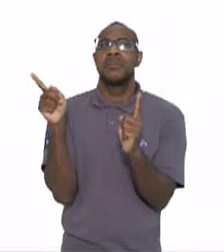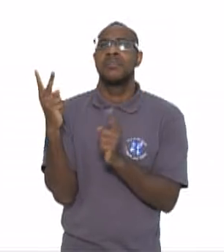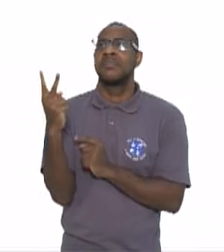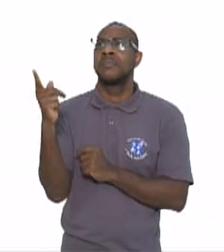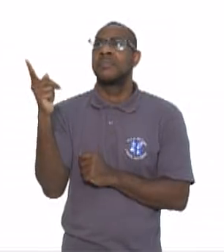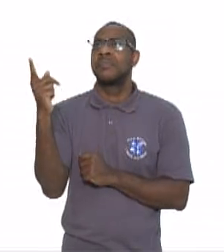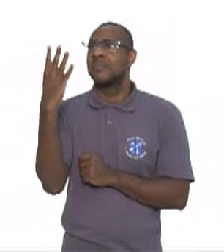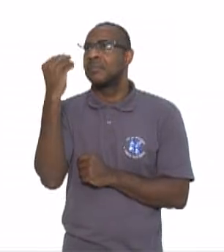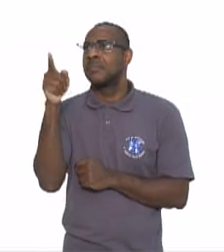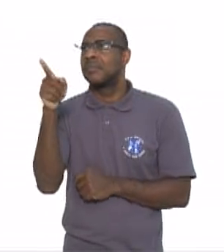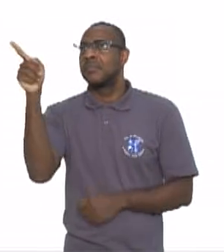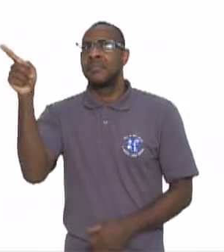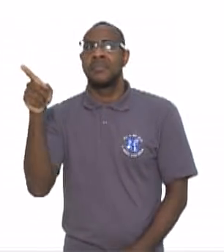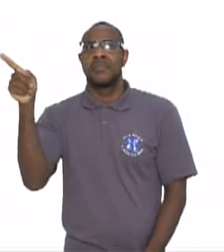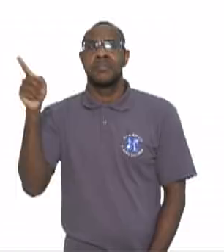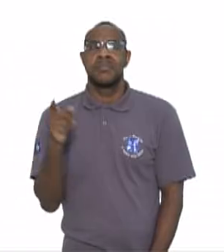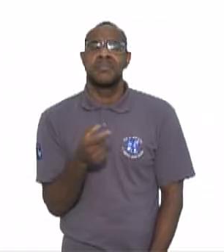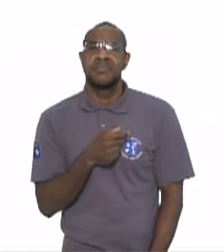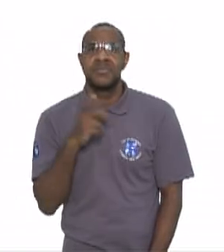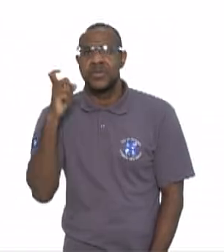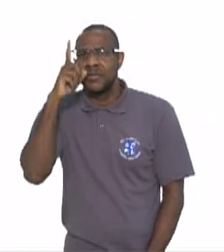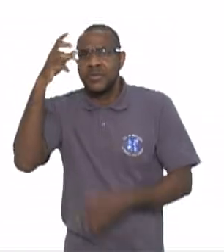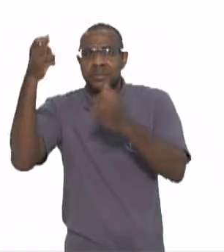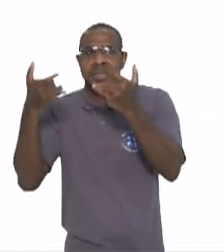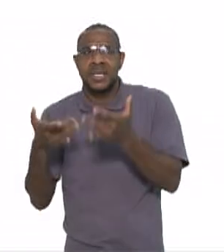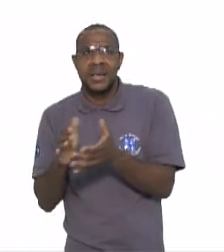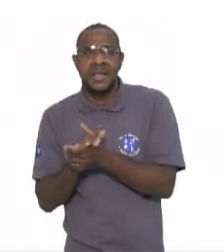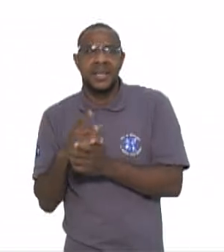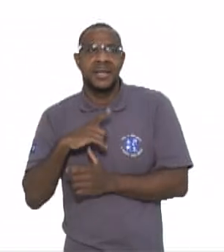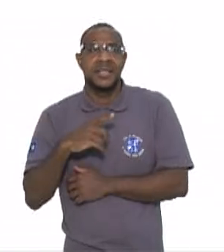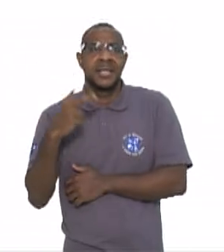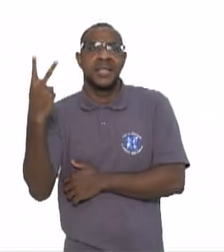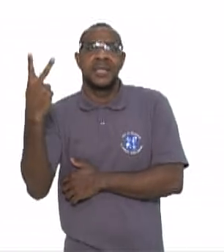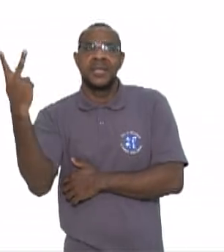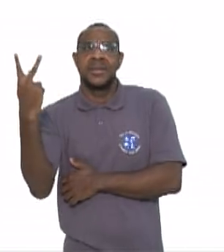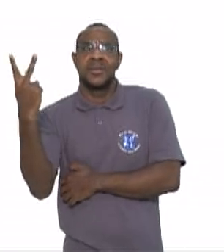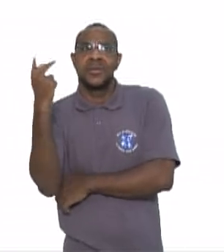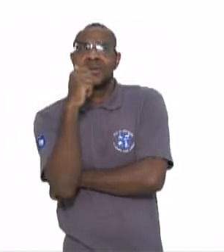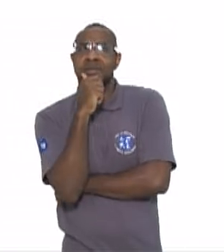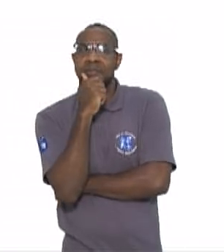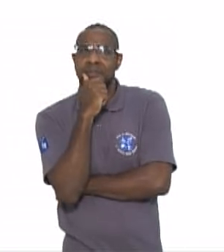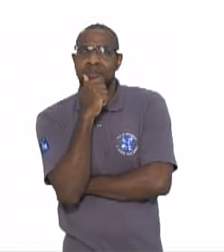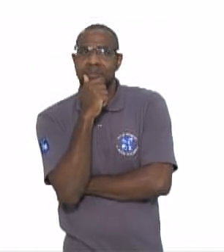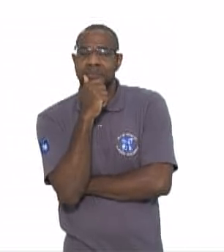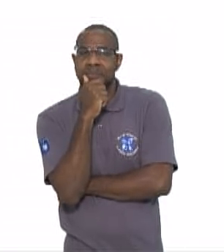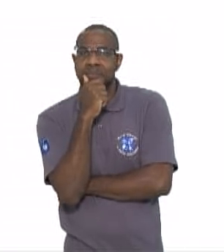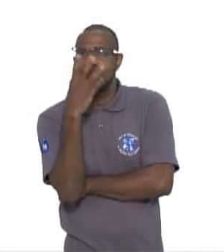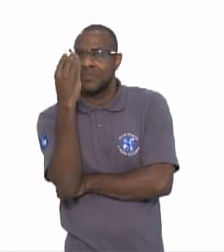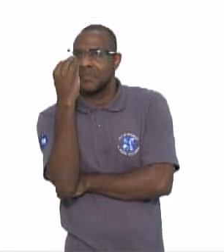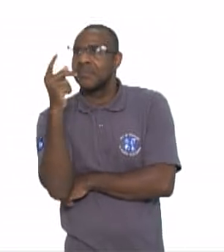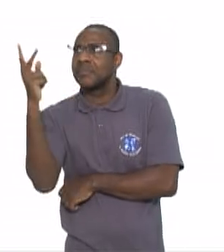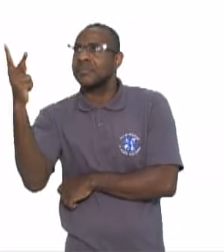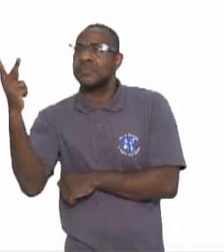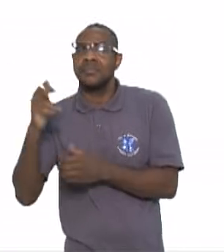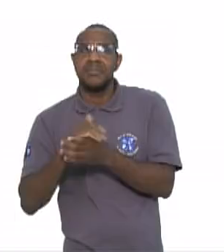pouco difícil descrever essa imagem. Tem duas ali, tem dois exemplos de Muiractãs.